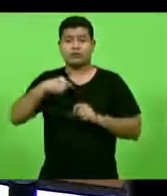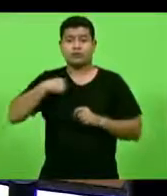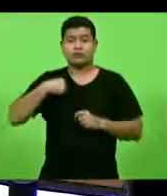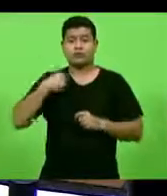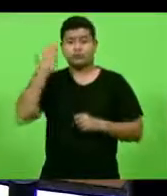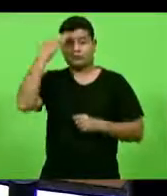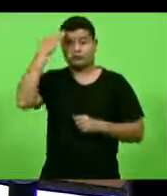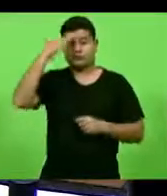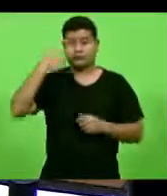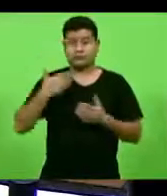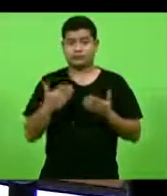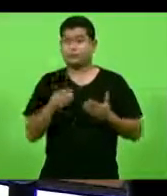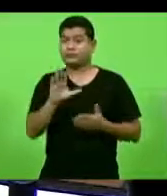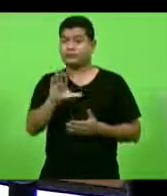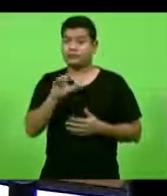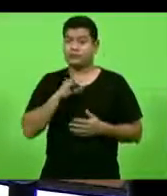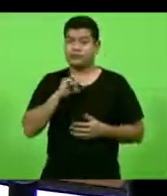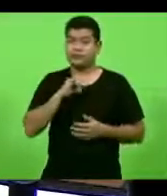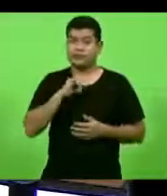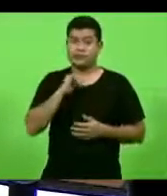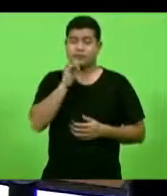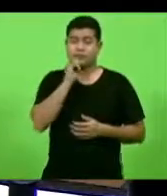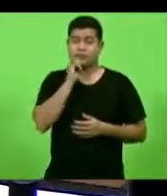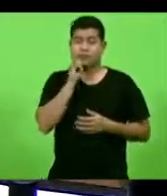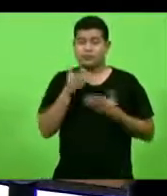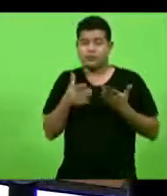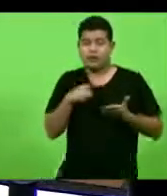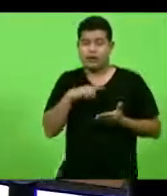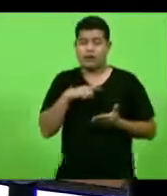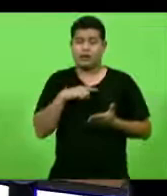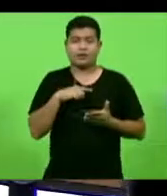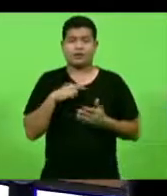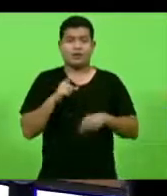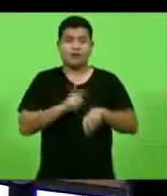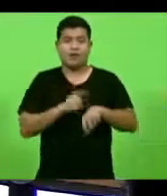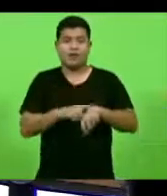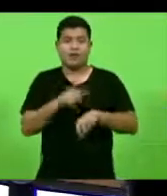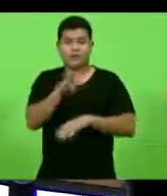mas se ele não tem uma carga horária adequada, um ensino adequado no